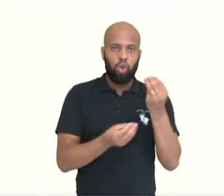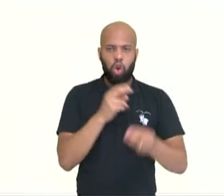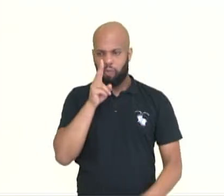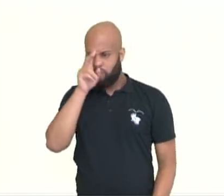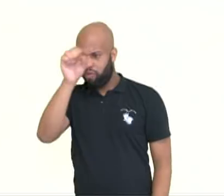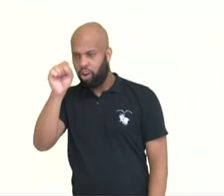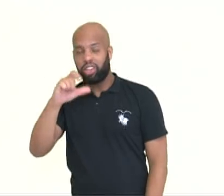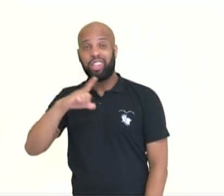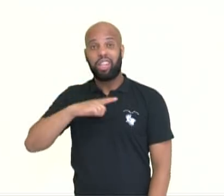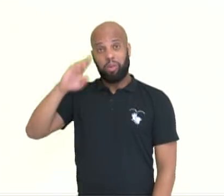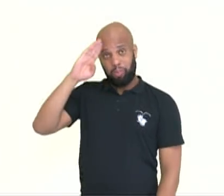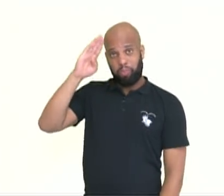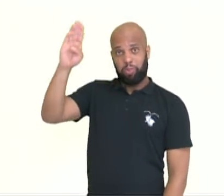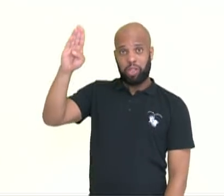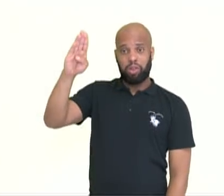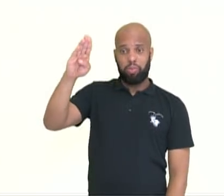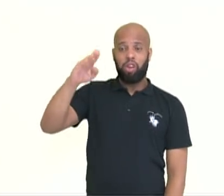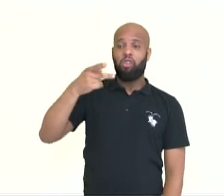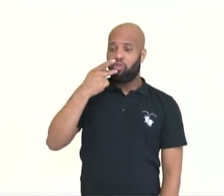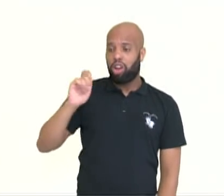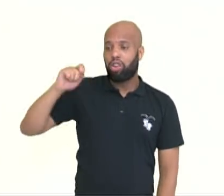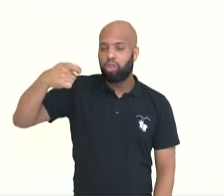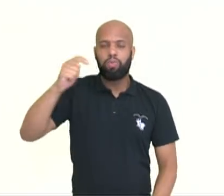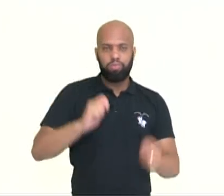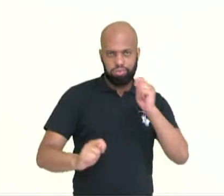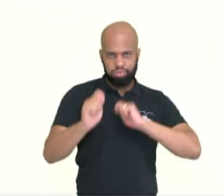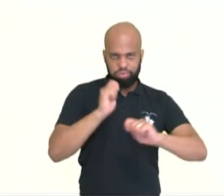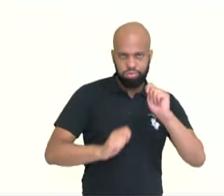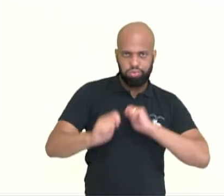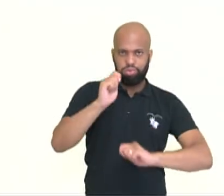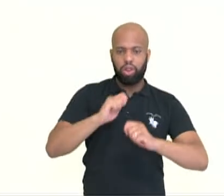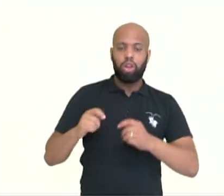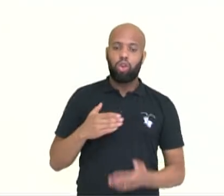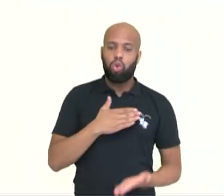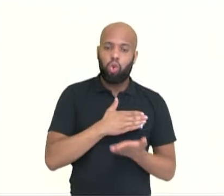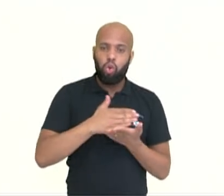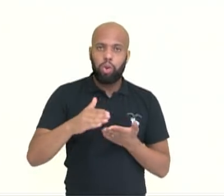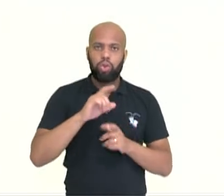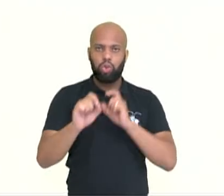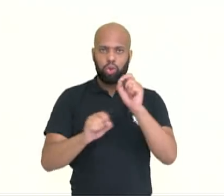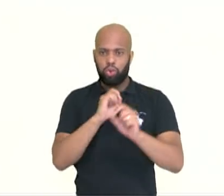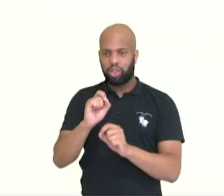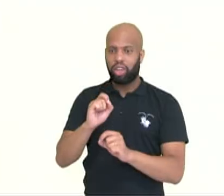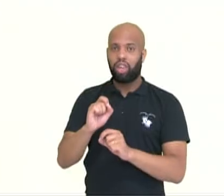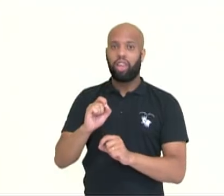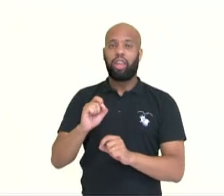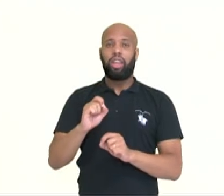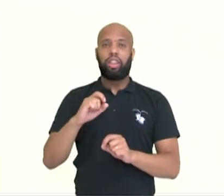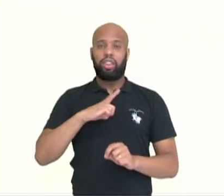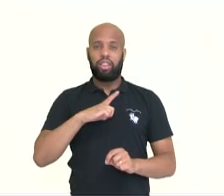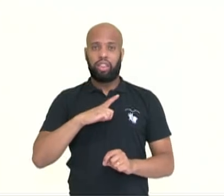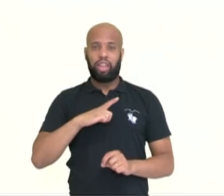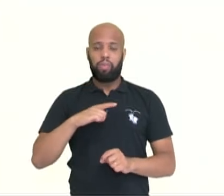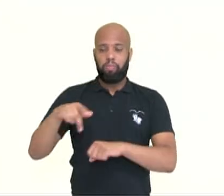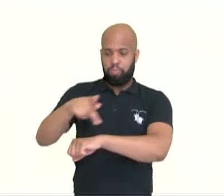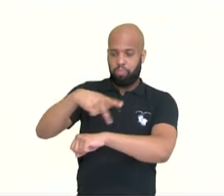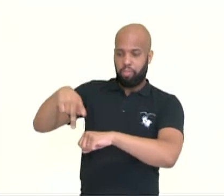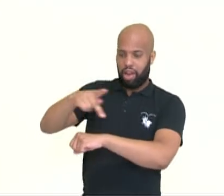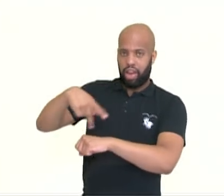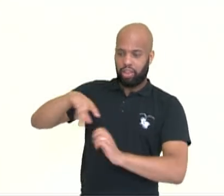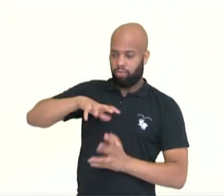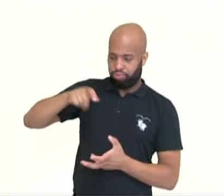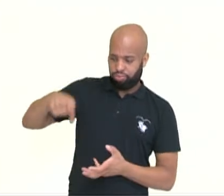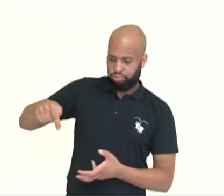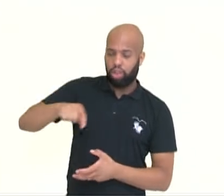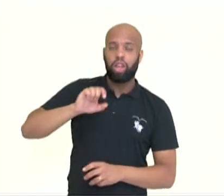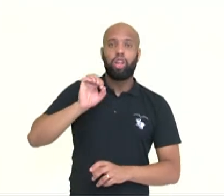forças, principalmente o fator econômico que passou a ser hegemônico sobre o militar entre os países do mundo, é a